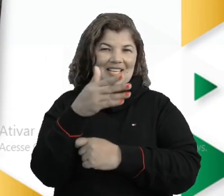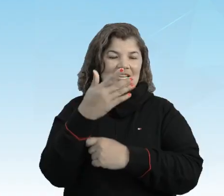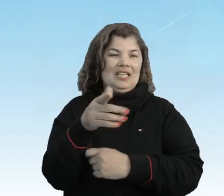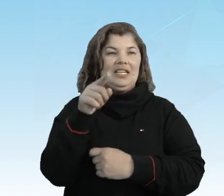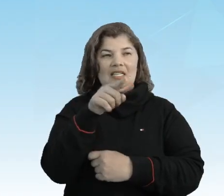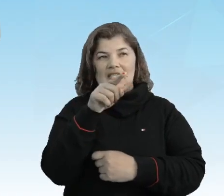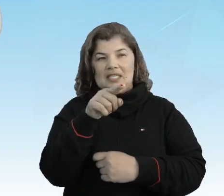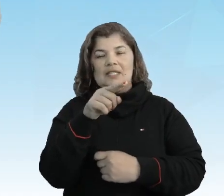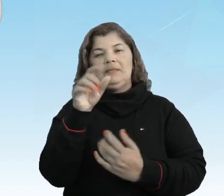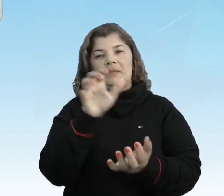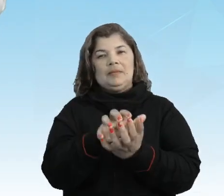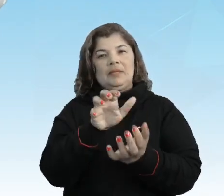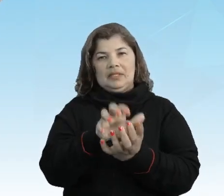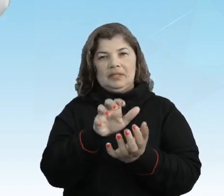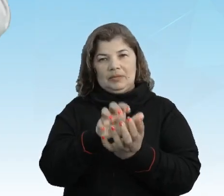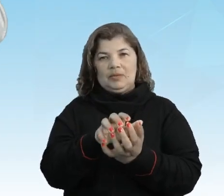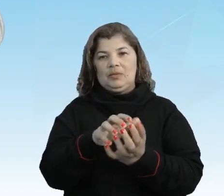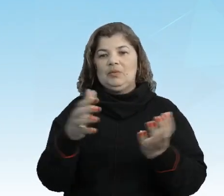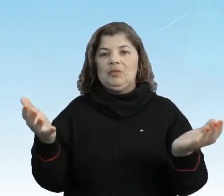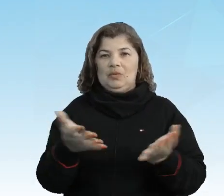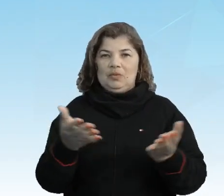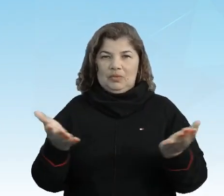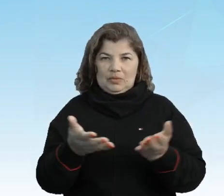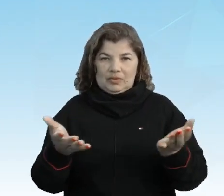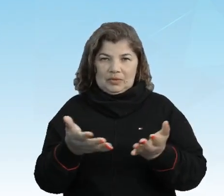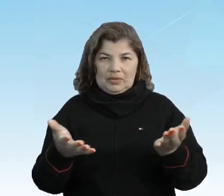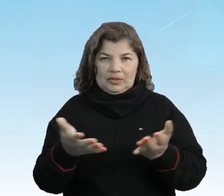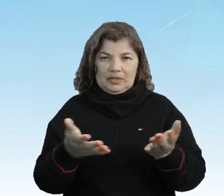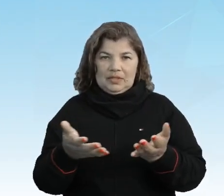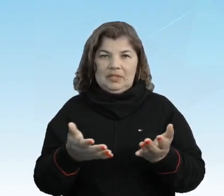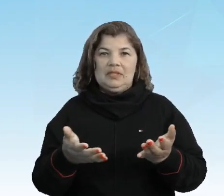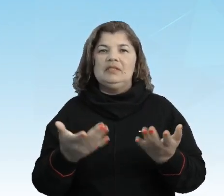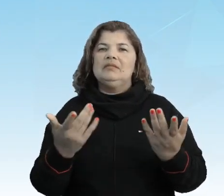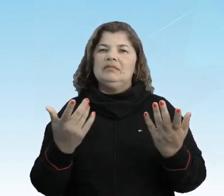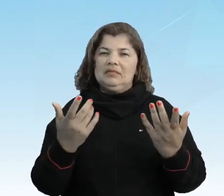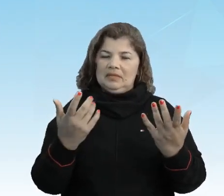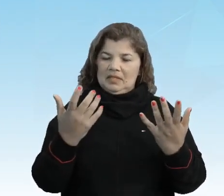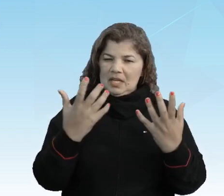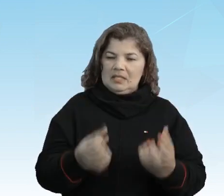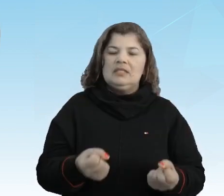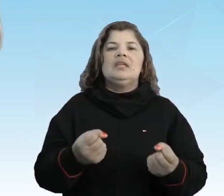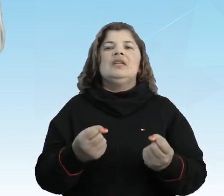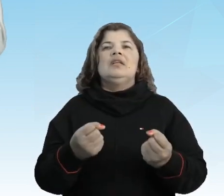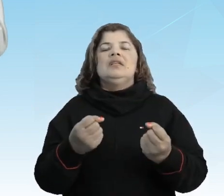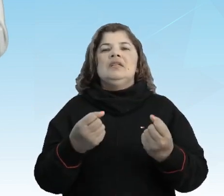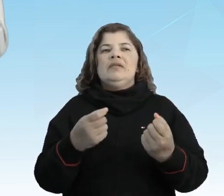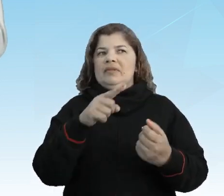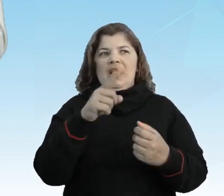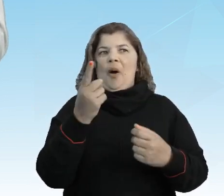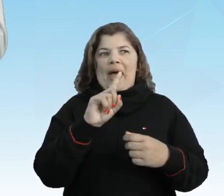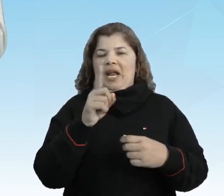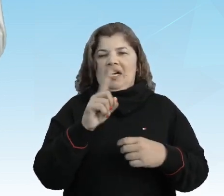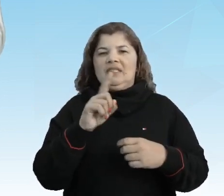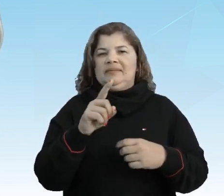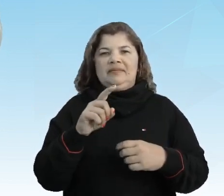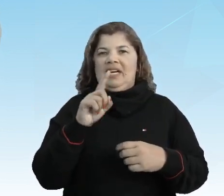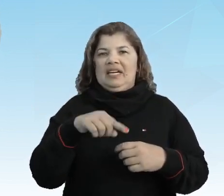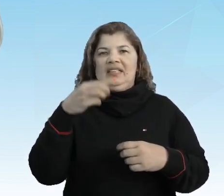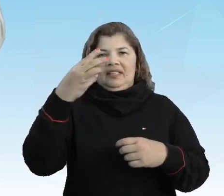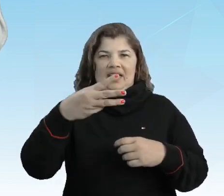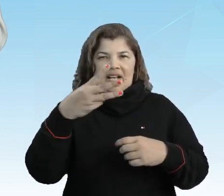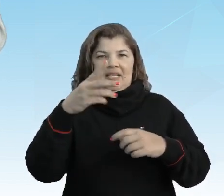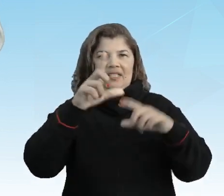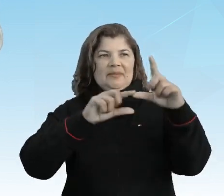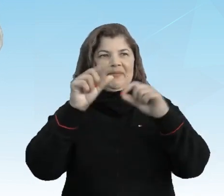Robson, essa bandeira que hoje nós adotamos e cultuamos, ela não era assim. Ela tinha 3